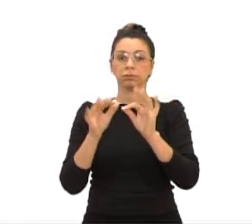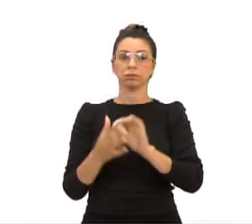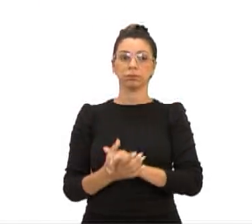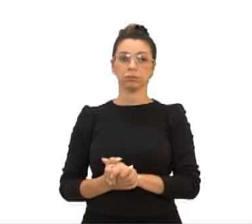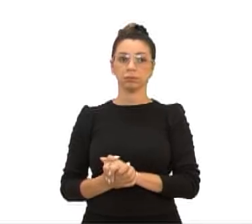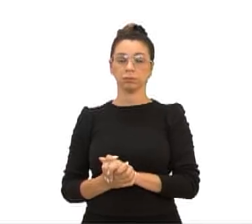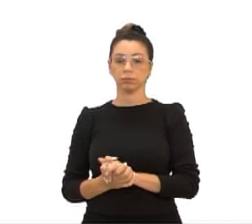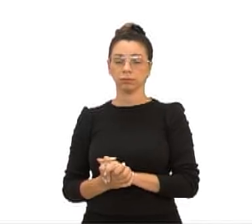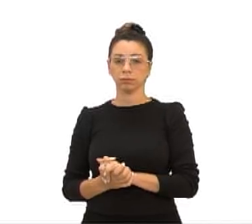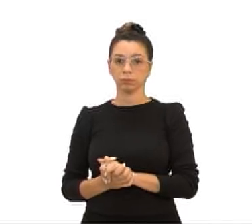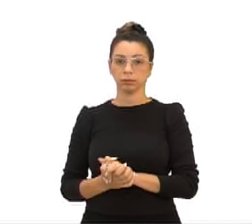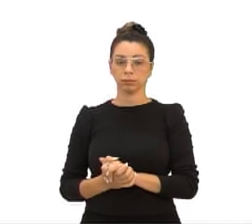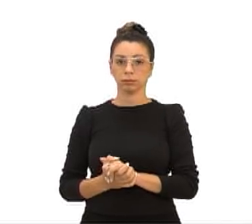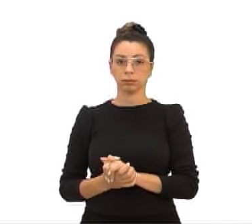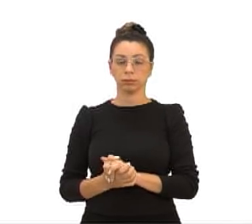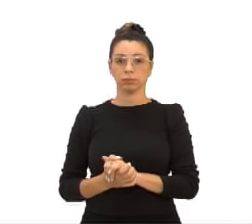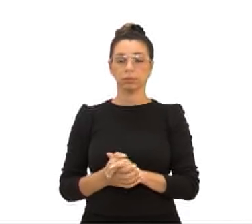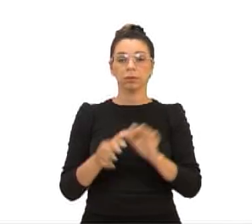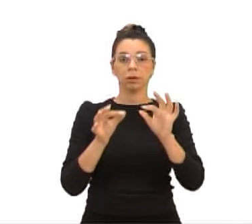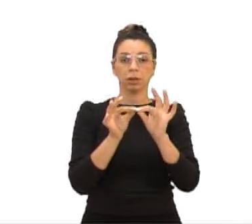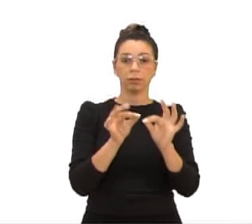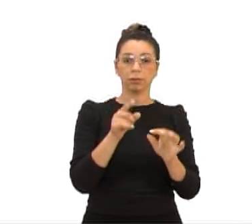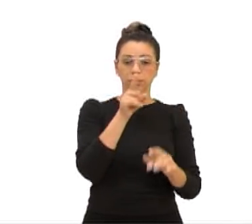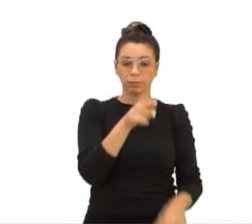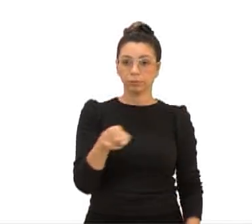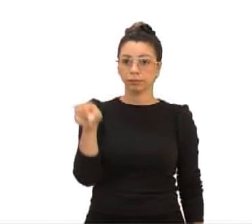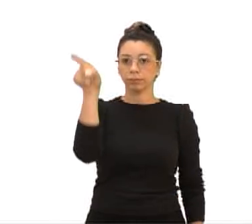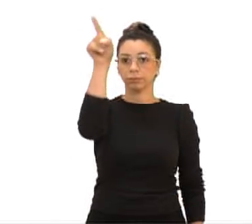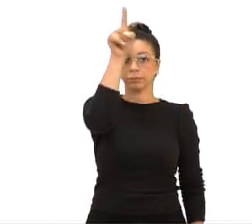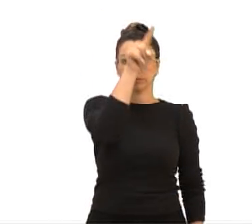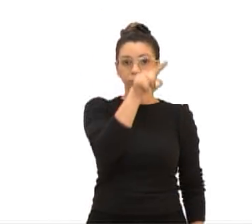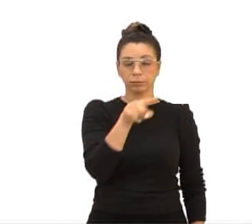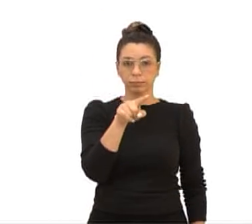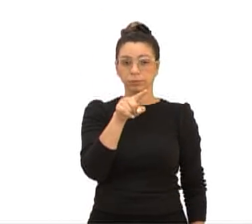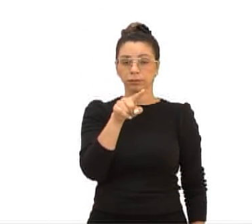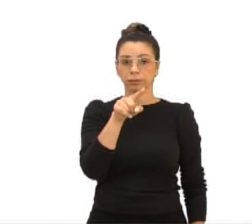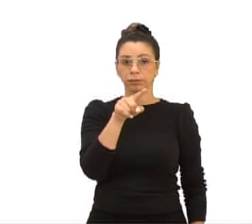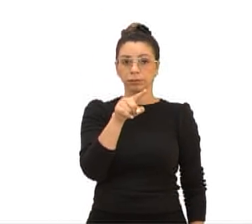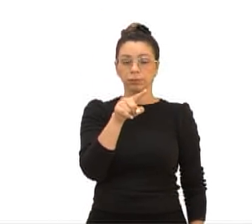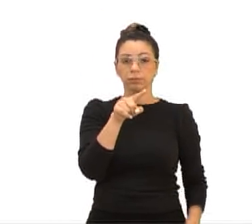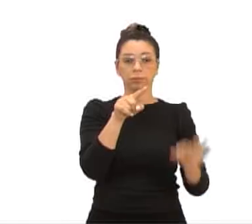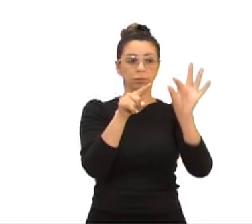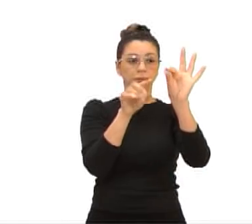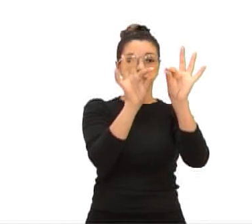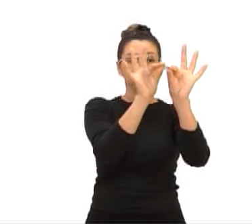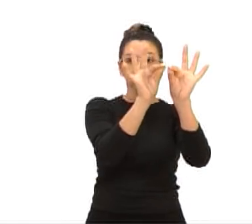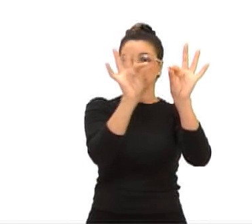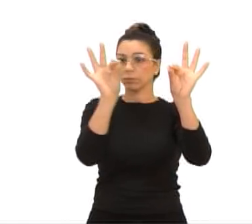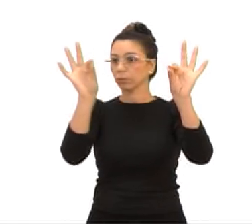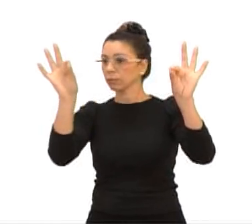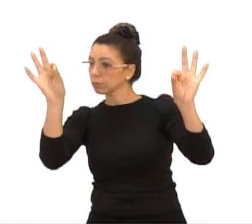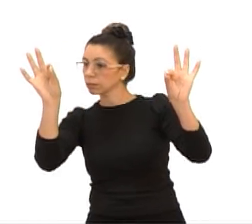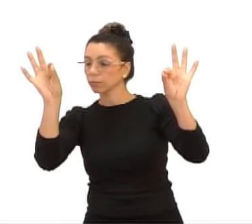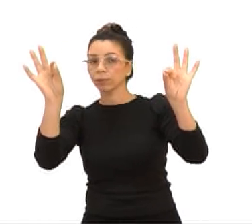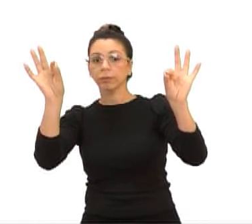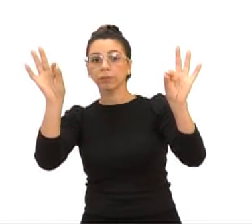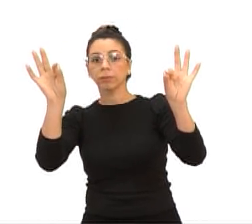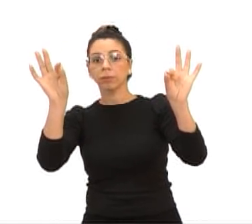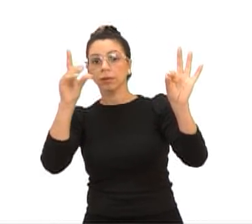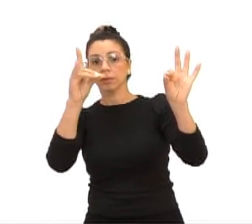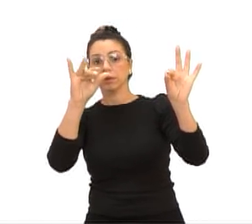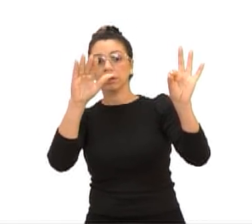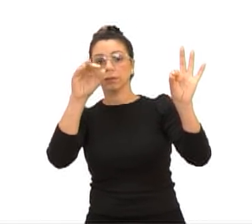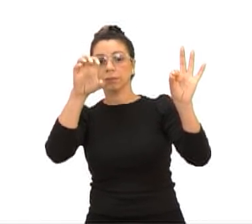o diâmetro é o segmento que parte de uma extremidade até a outra da circunferência. E o raio? O raio é metade